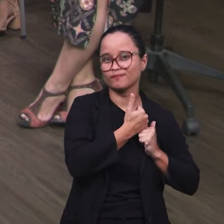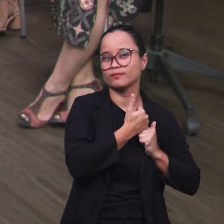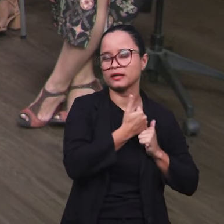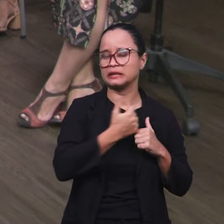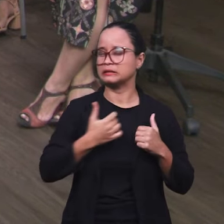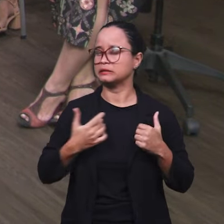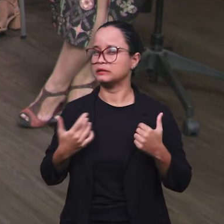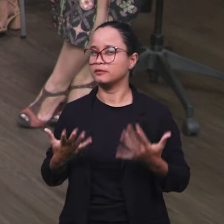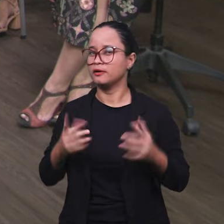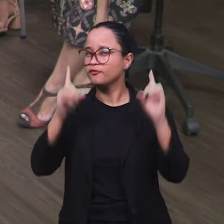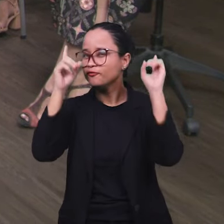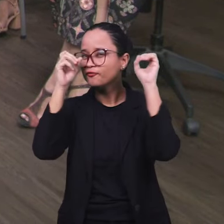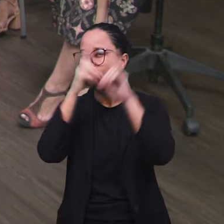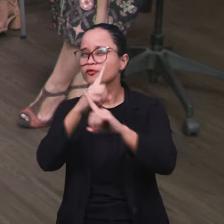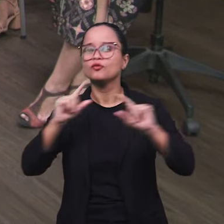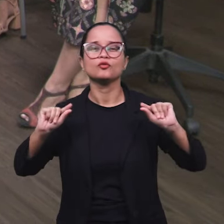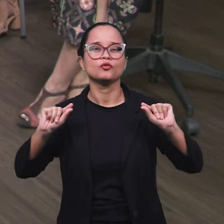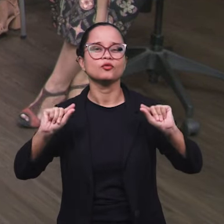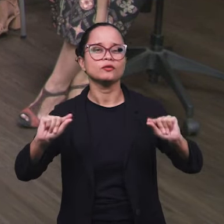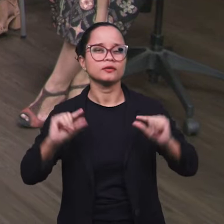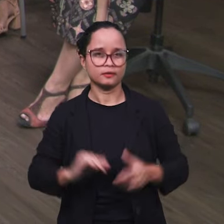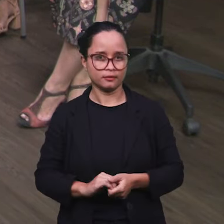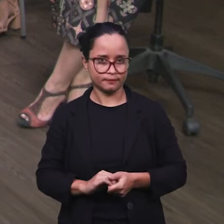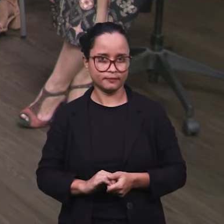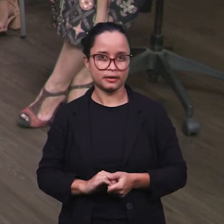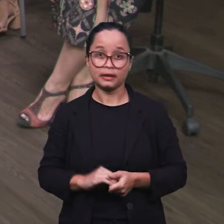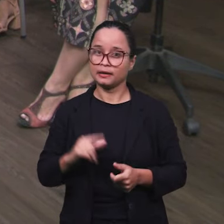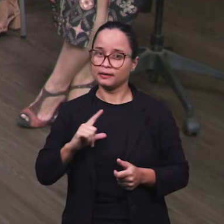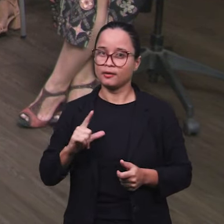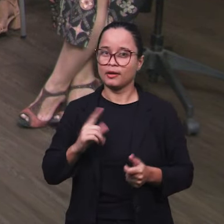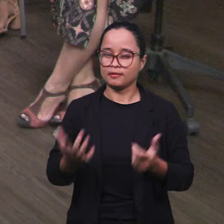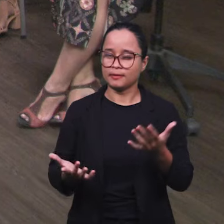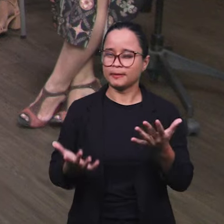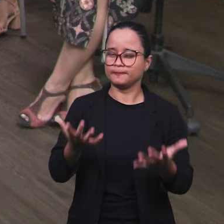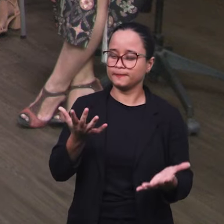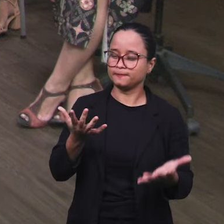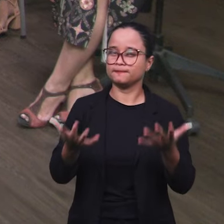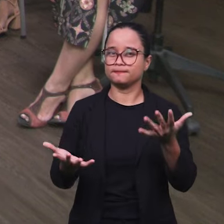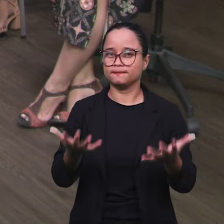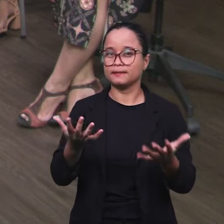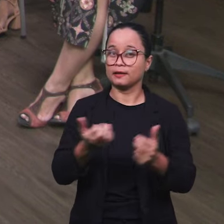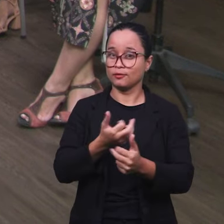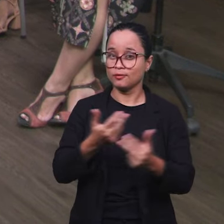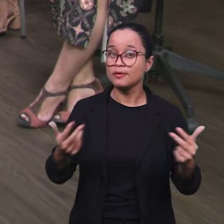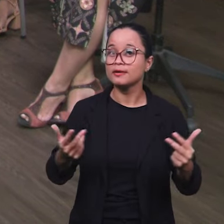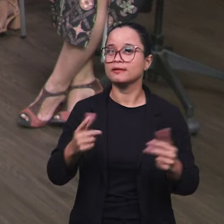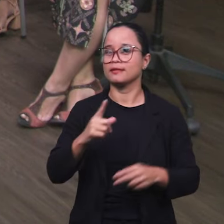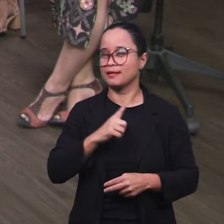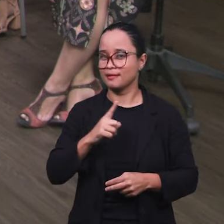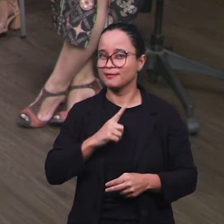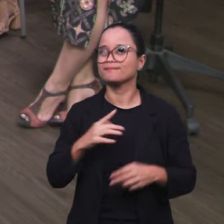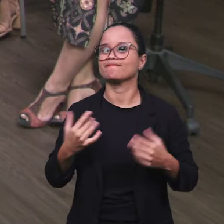Qual é mais difícil? Então, na verdade, há um equilíbrio entre as duas